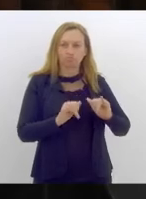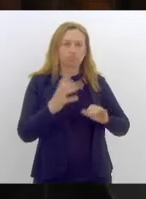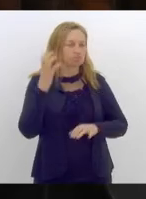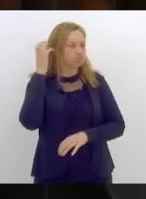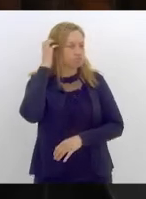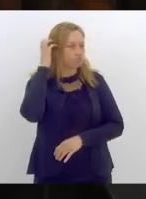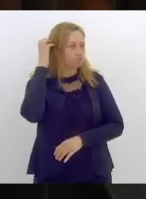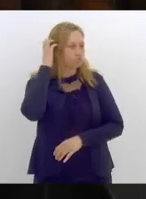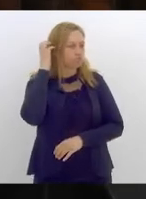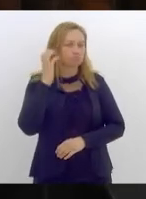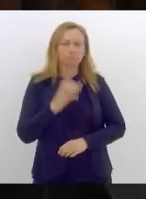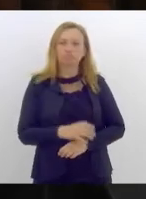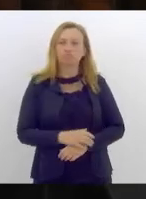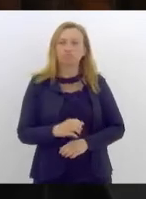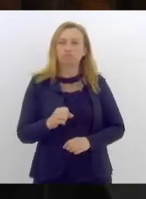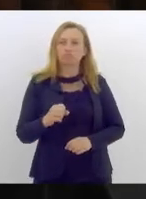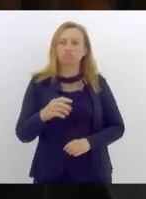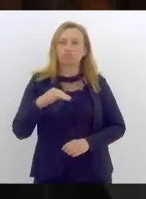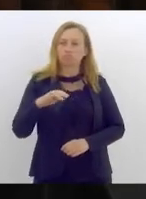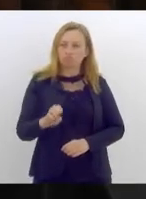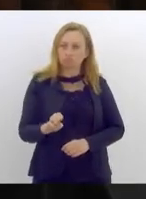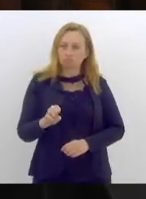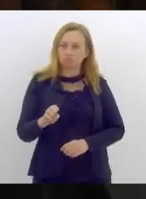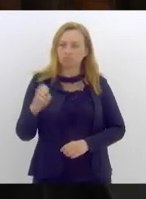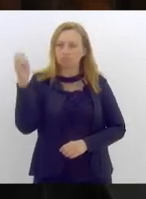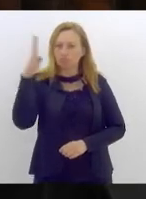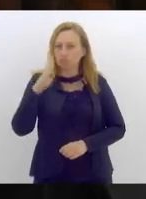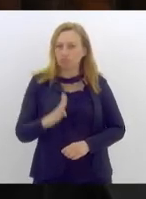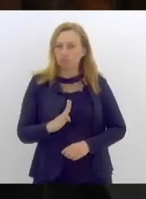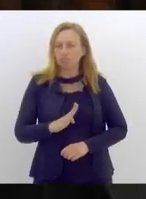rádios do nordeste brasileiro